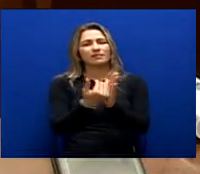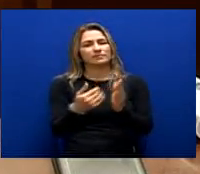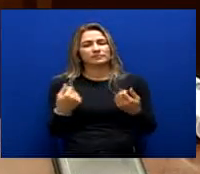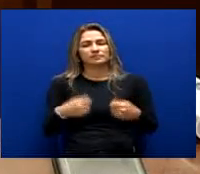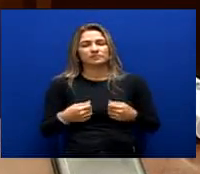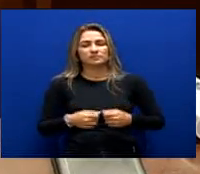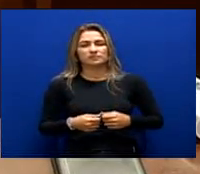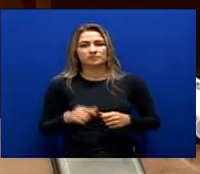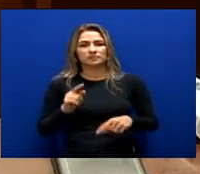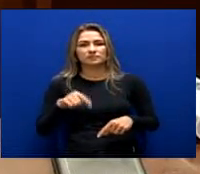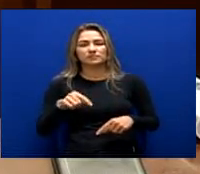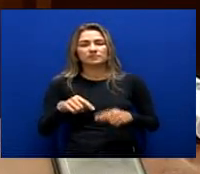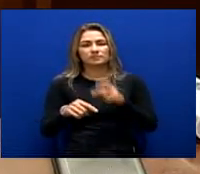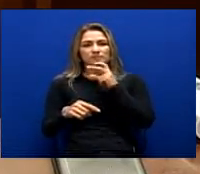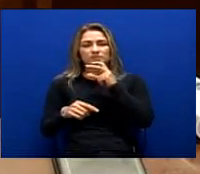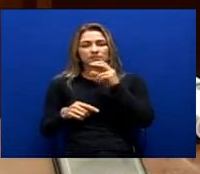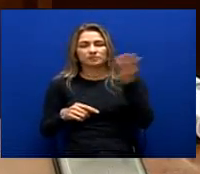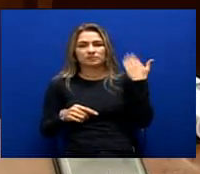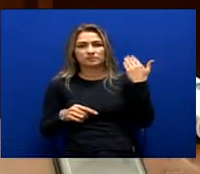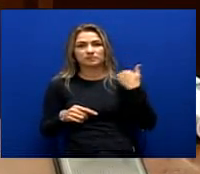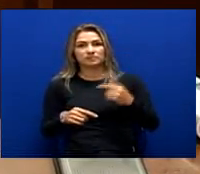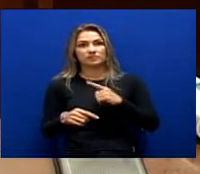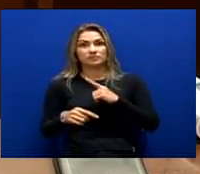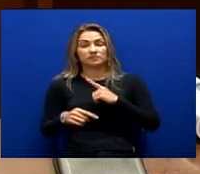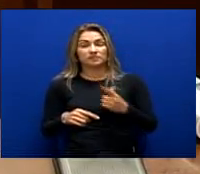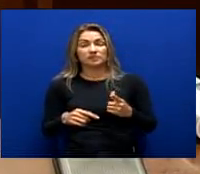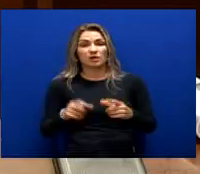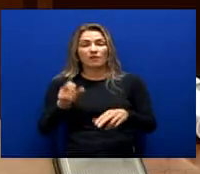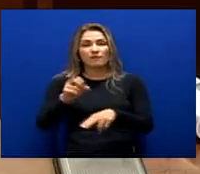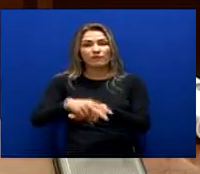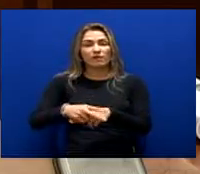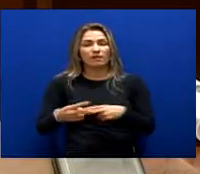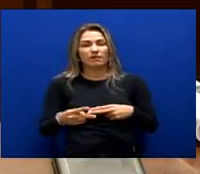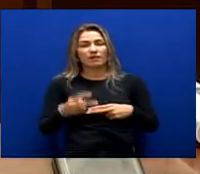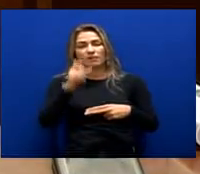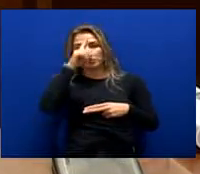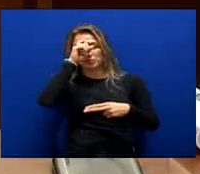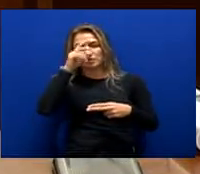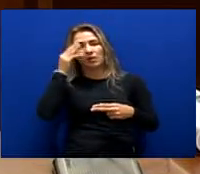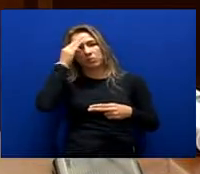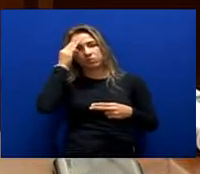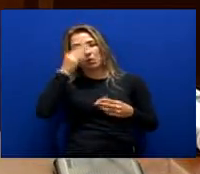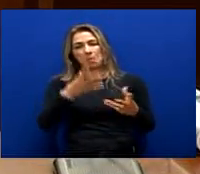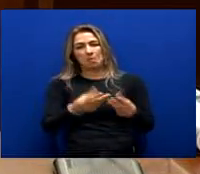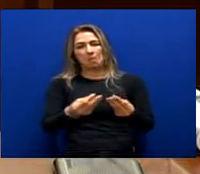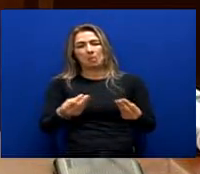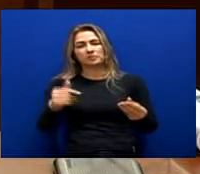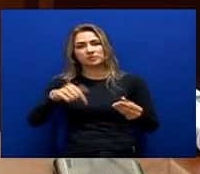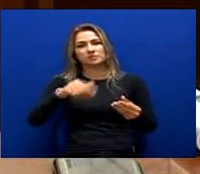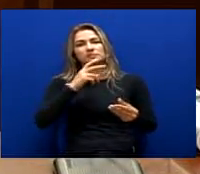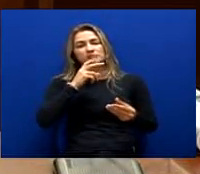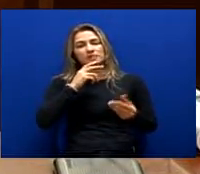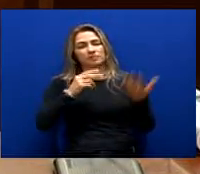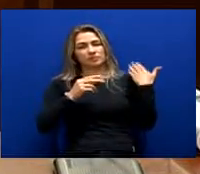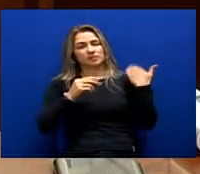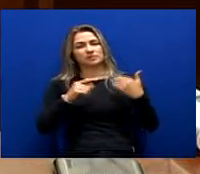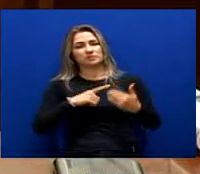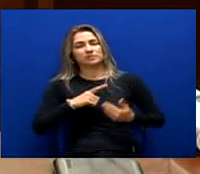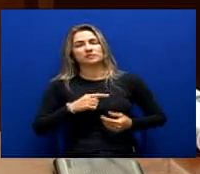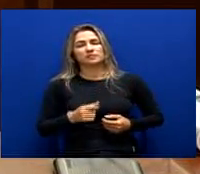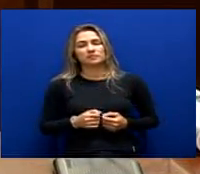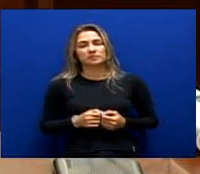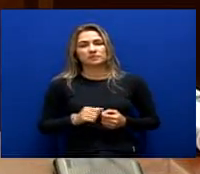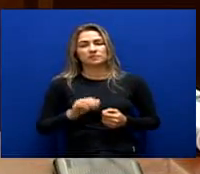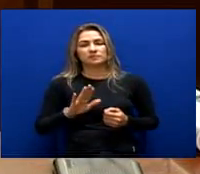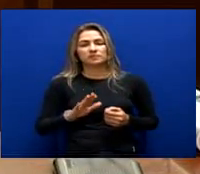de leitos psiquiátricos foi pelo menos direito psiquiátrico do brasil eu acho que nós exibimos ter pelo menos uma subcomissão